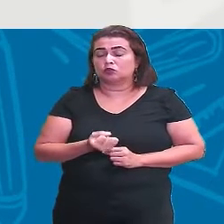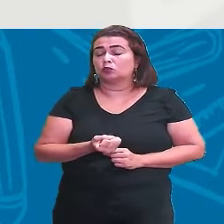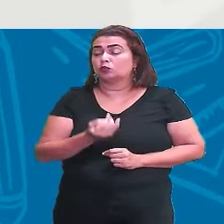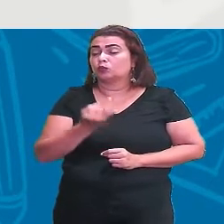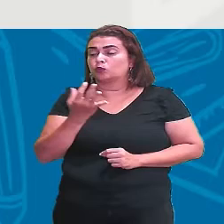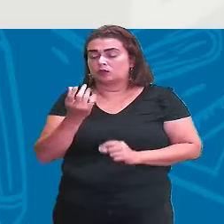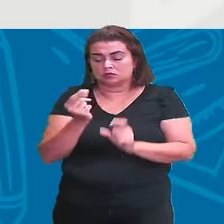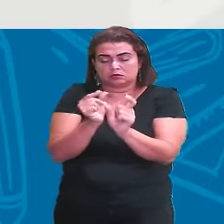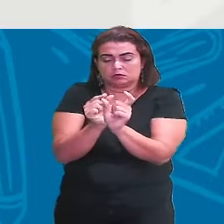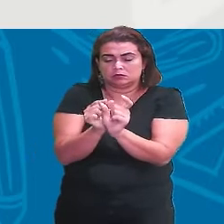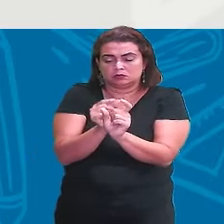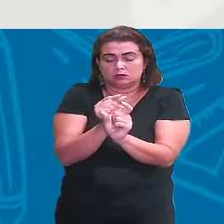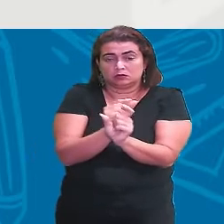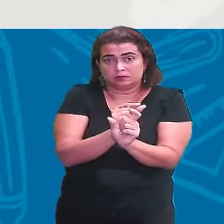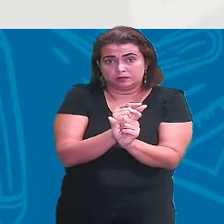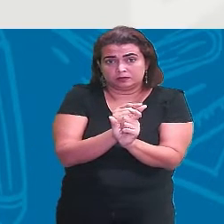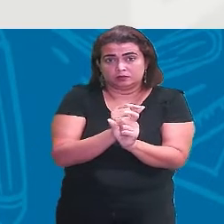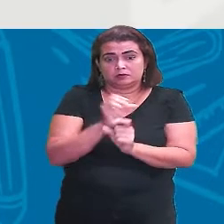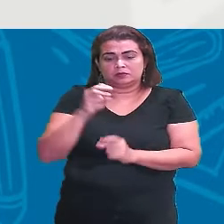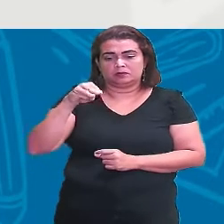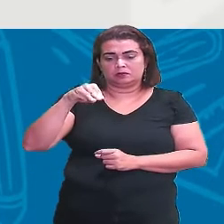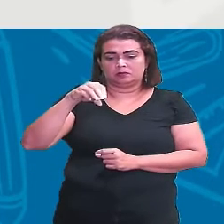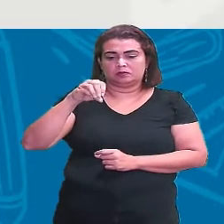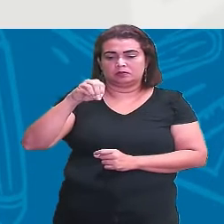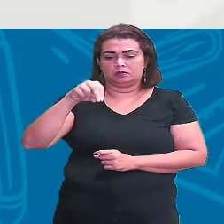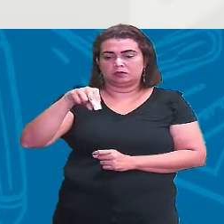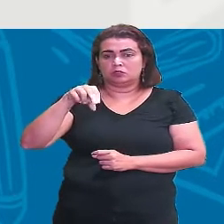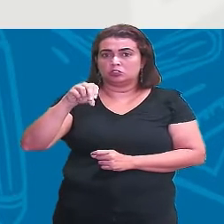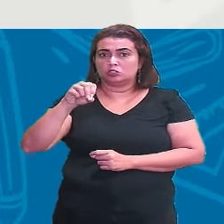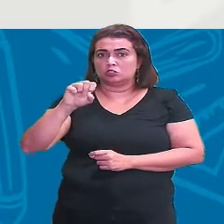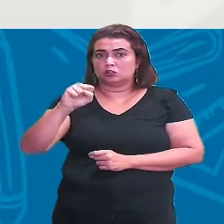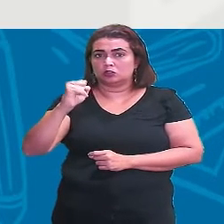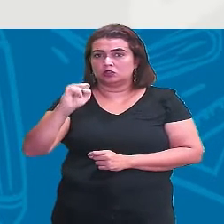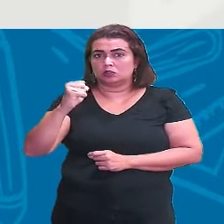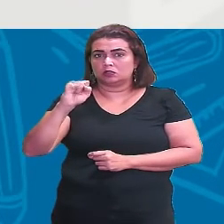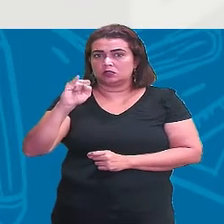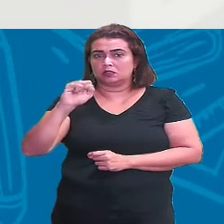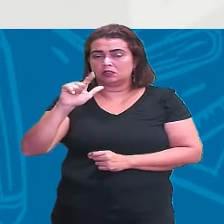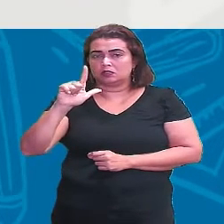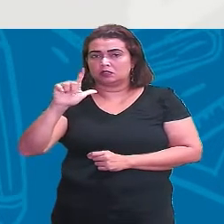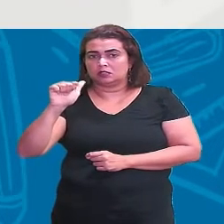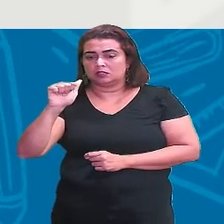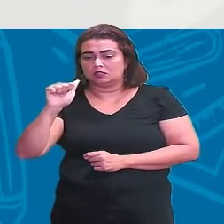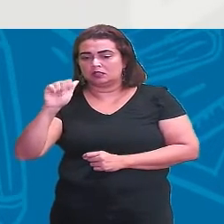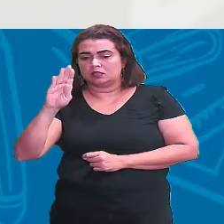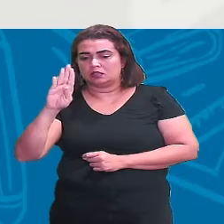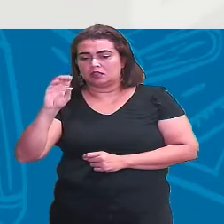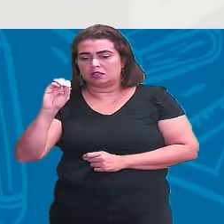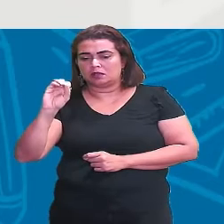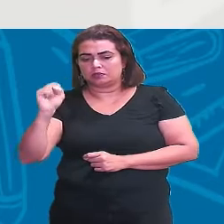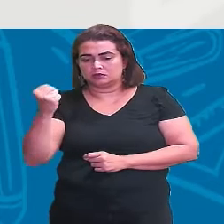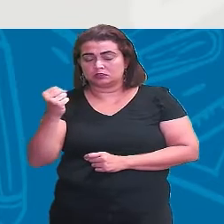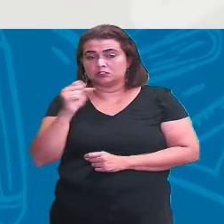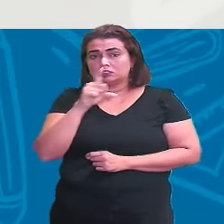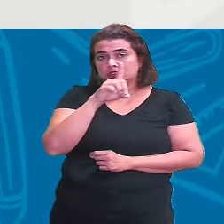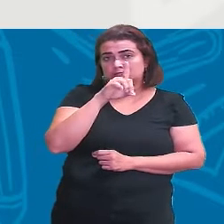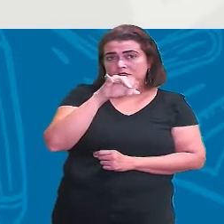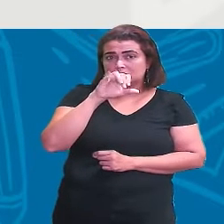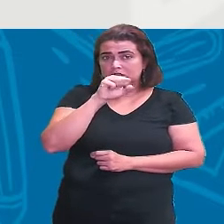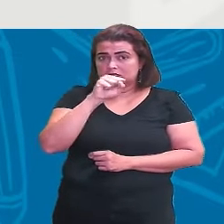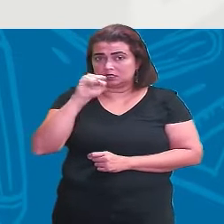número de sílabas são monossílabos, dissílabos, trissílabos e